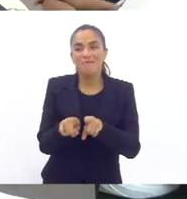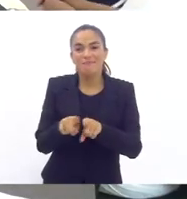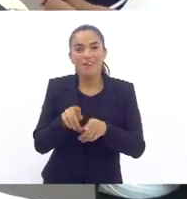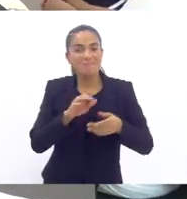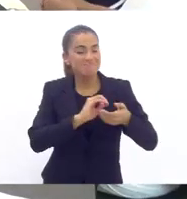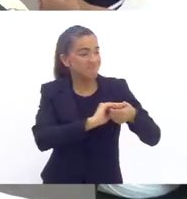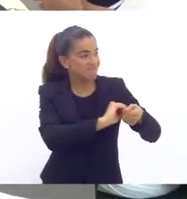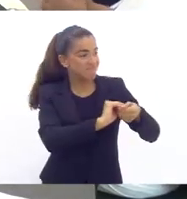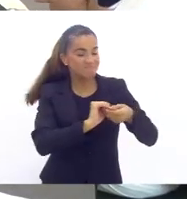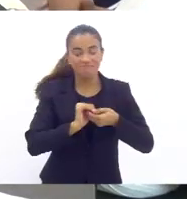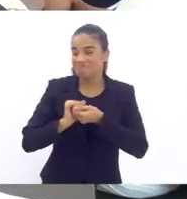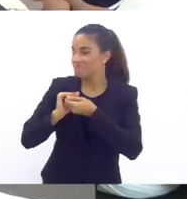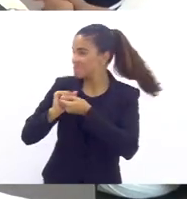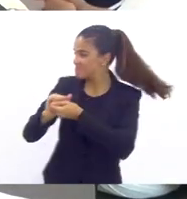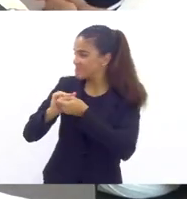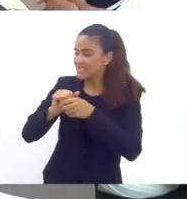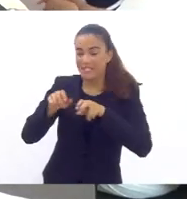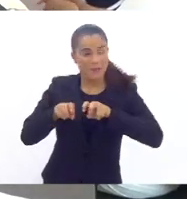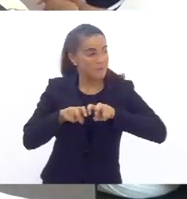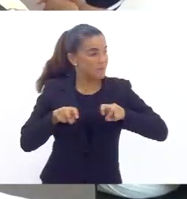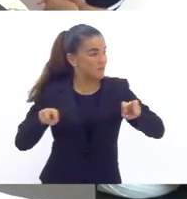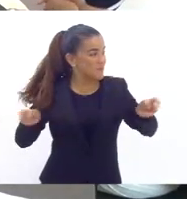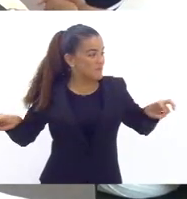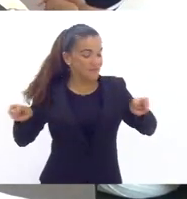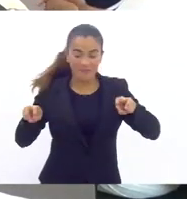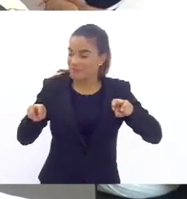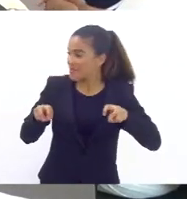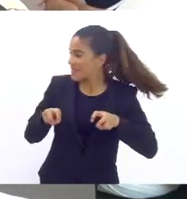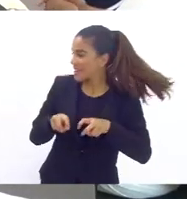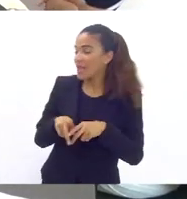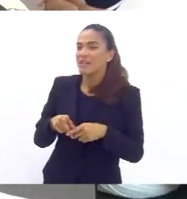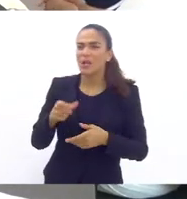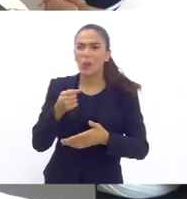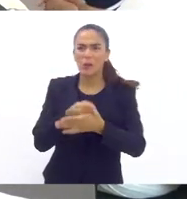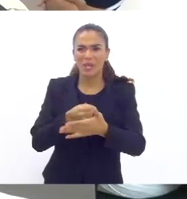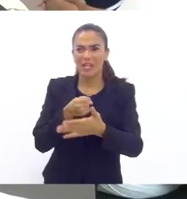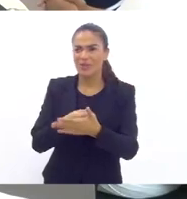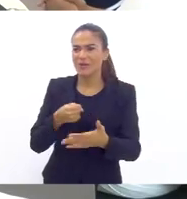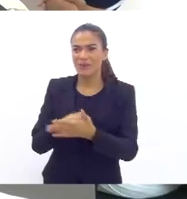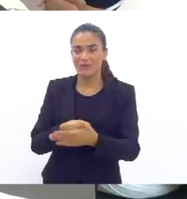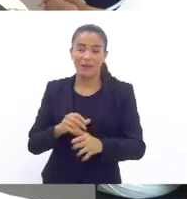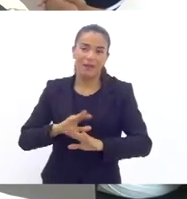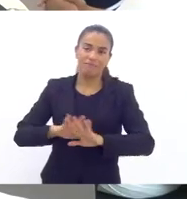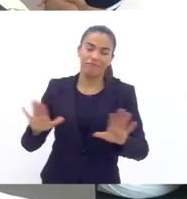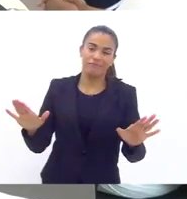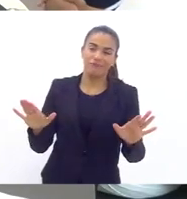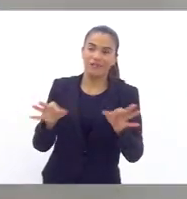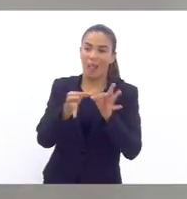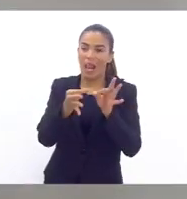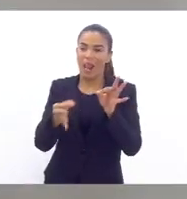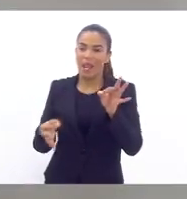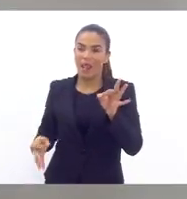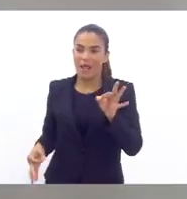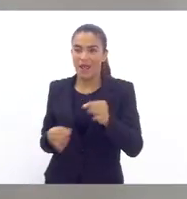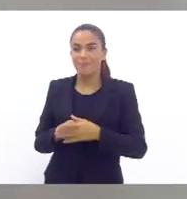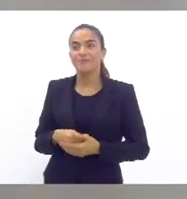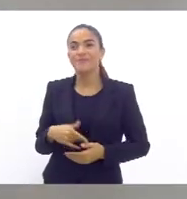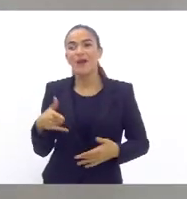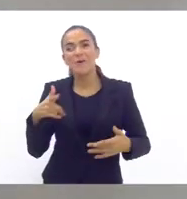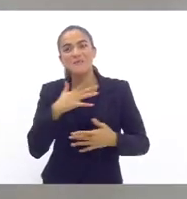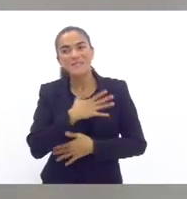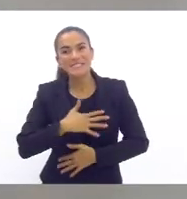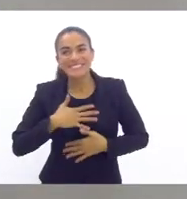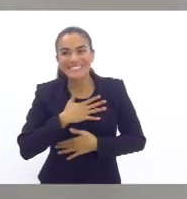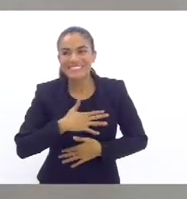da mesa e também tantos companheiros e lutadores que se eu citar o nome todo mundo acabou meu tempo de fala então mas sintam-se